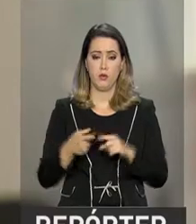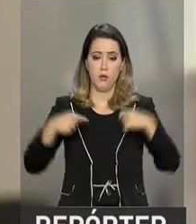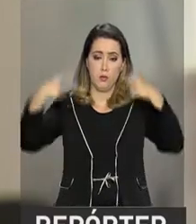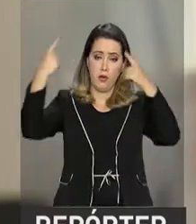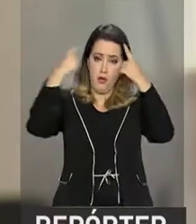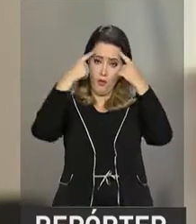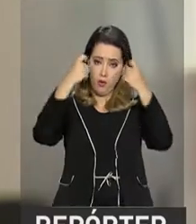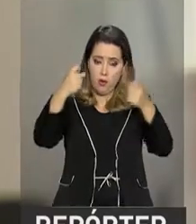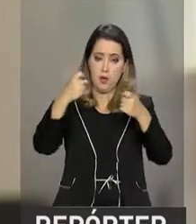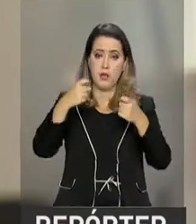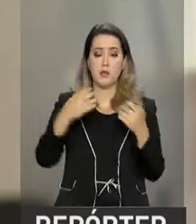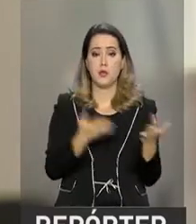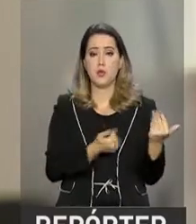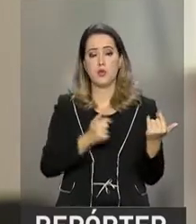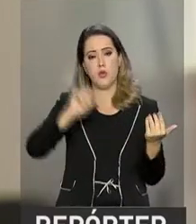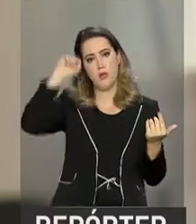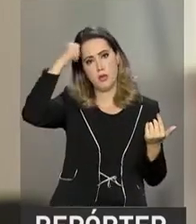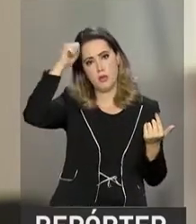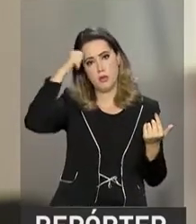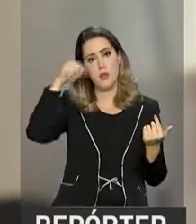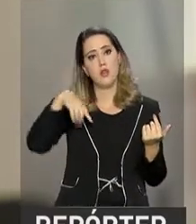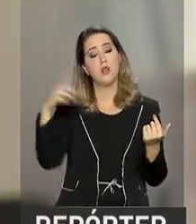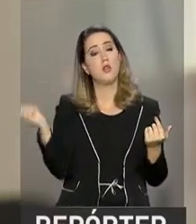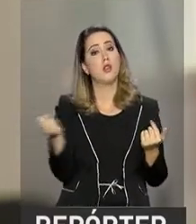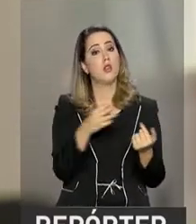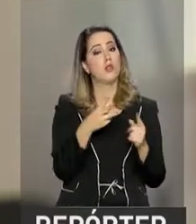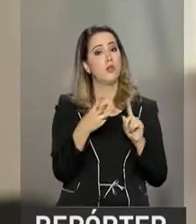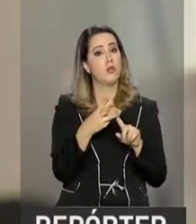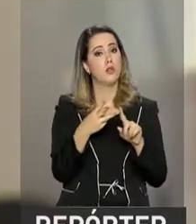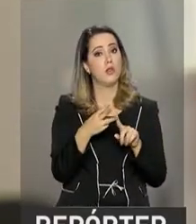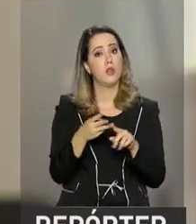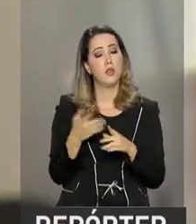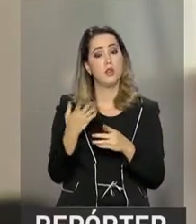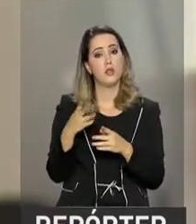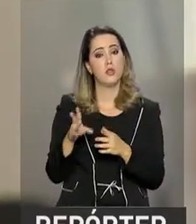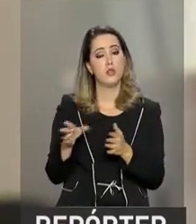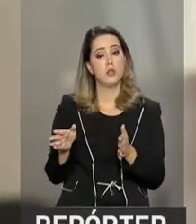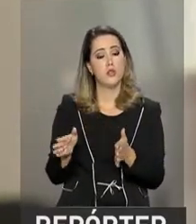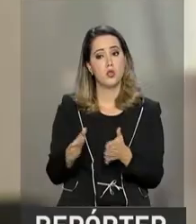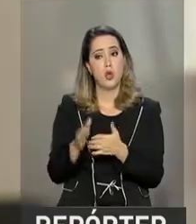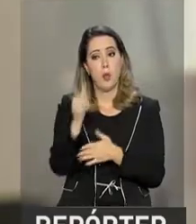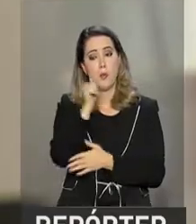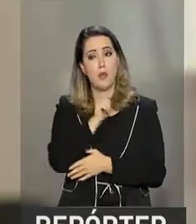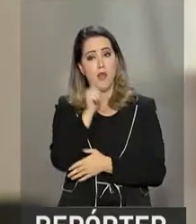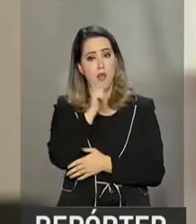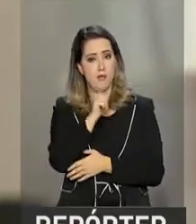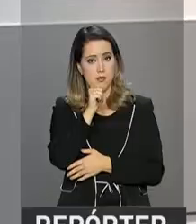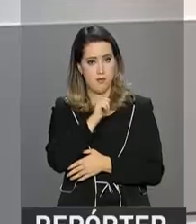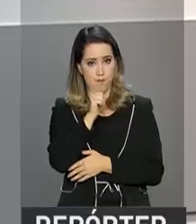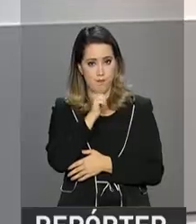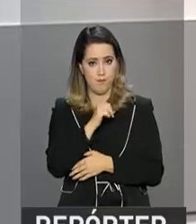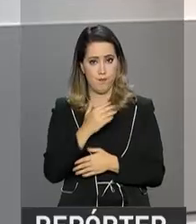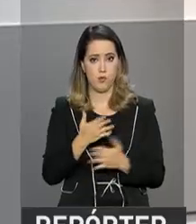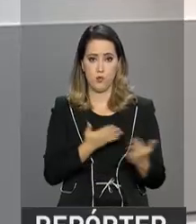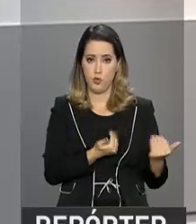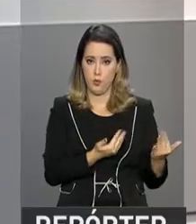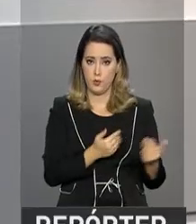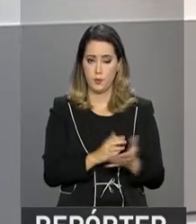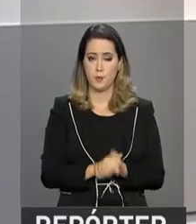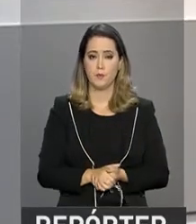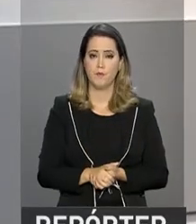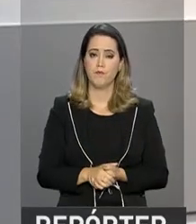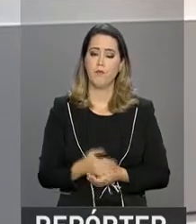jovens negros ea novidade desse ano é a vulnerabilidade das jovens mulheres o